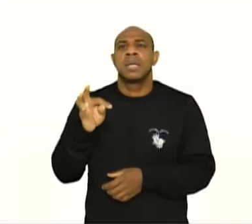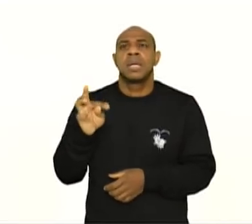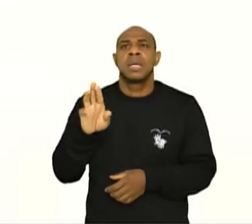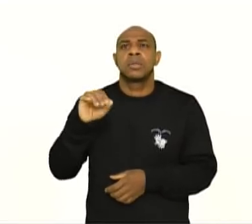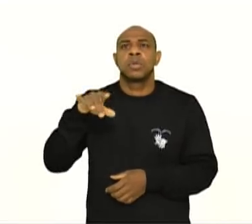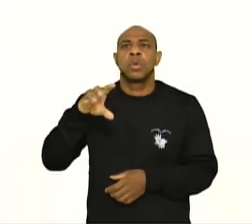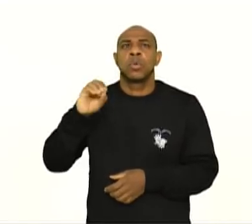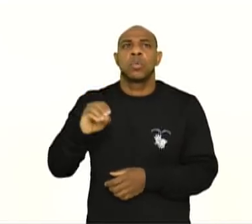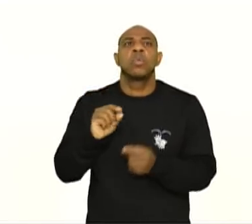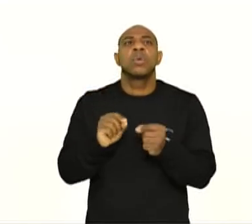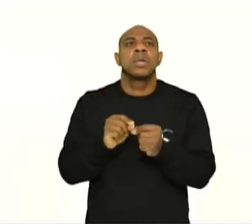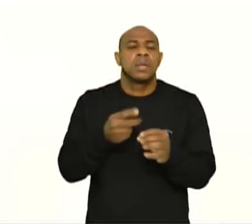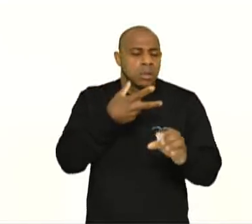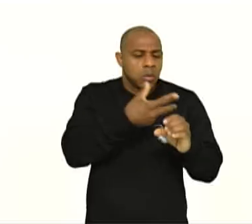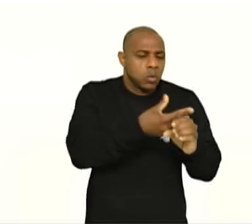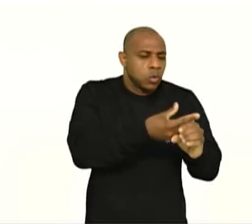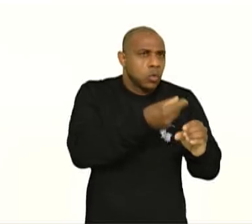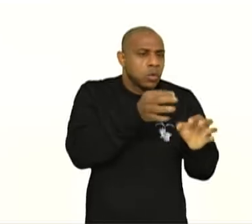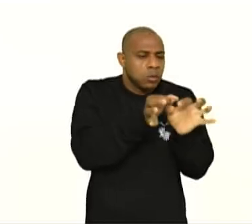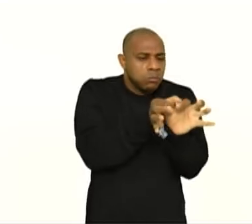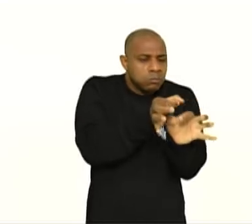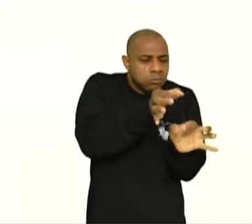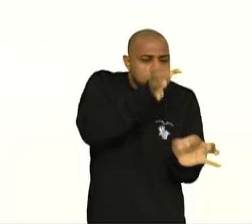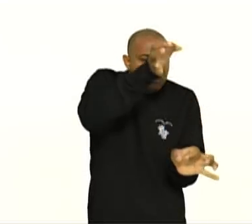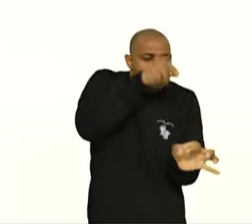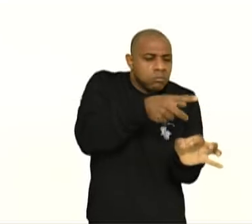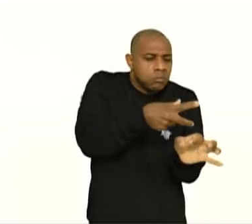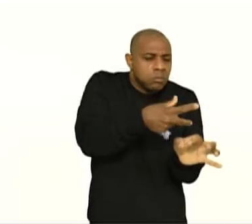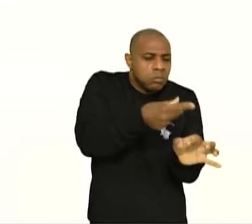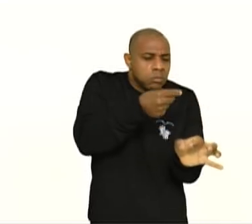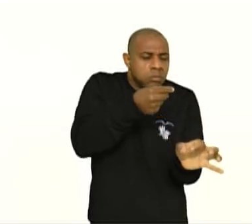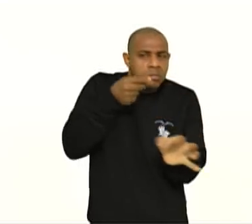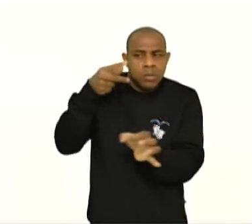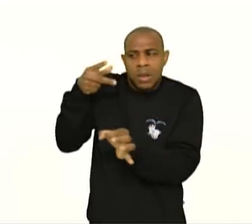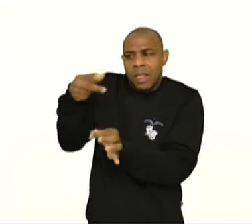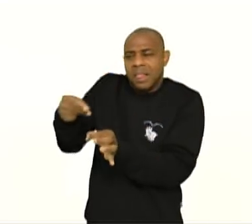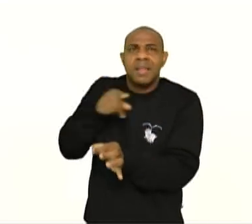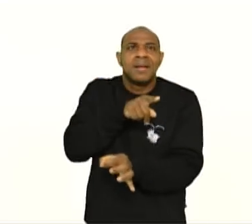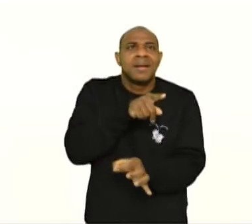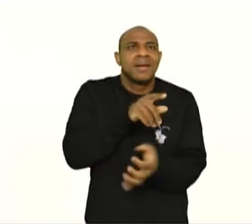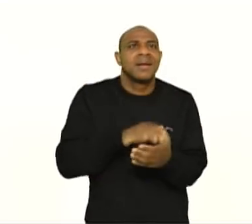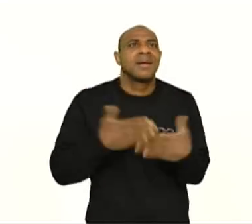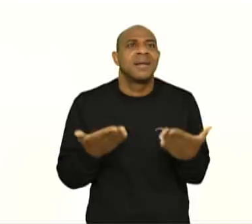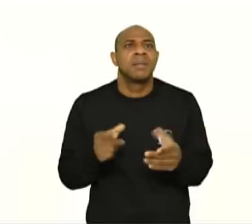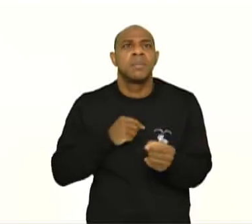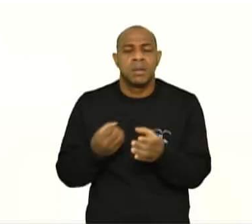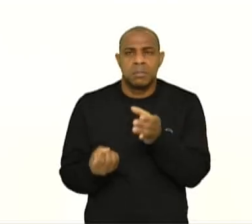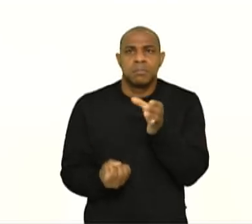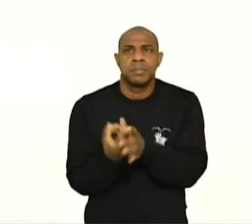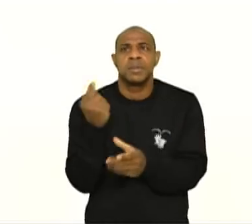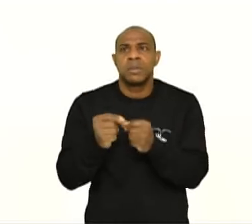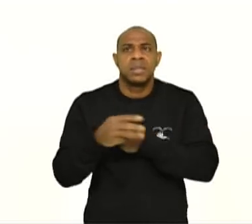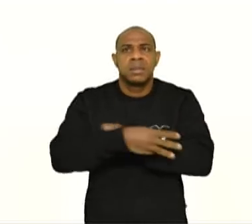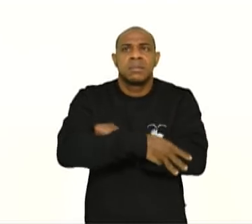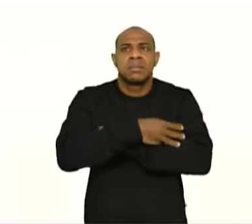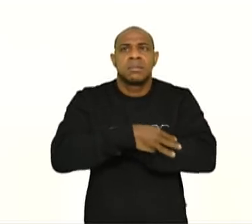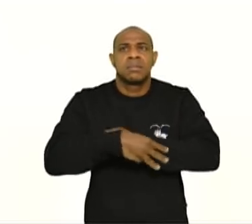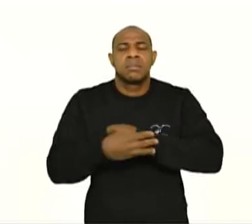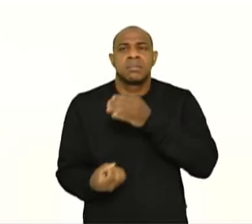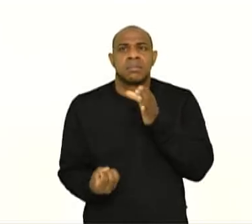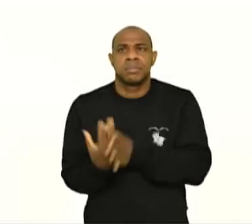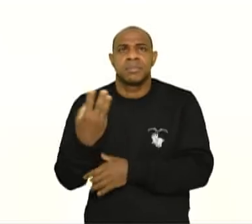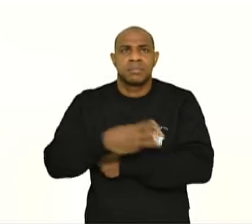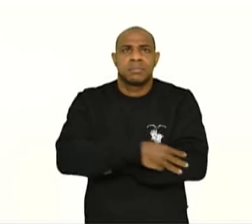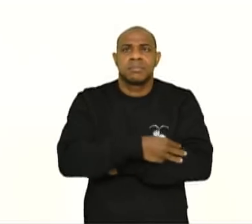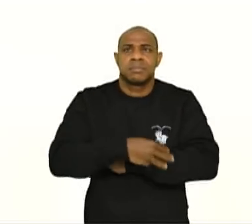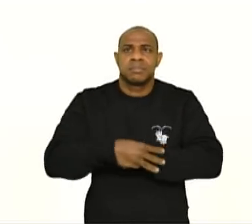elas têm a capacidade de se diferenciar em vários tipos de células que vão formar tecidos no corpo humano, no corpo de